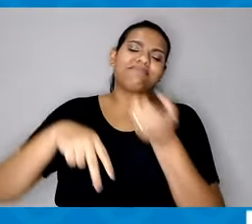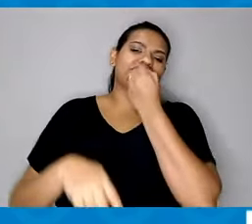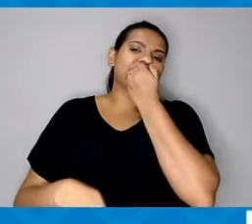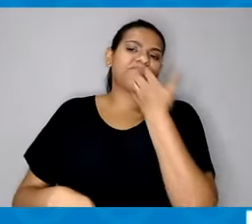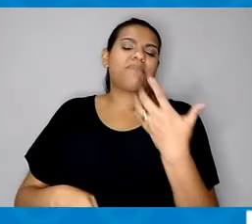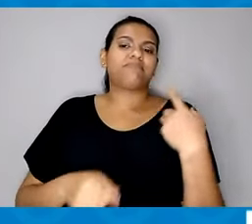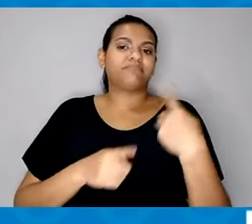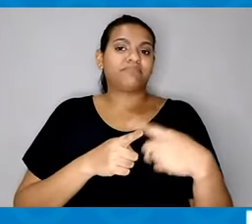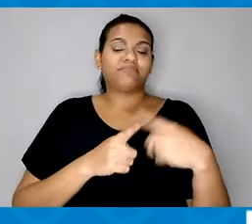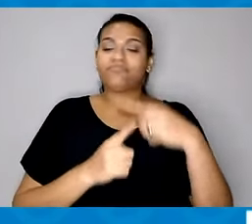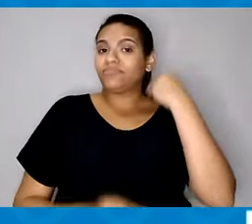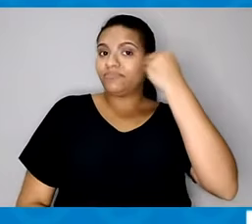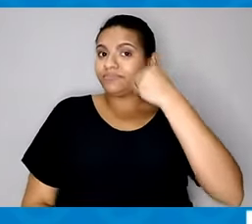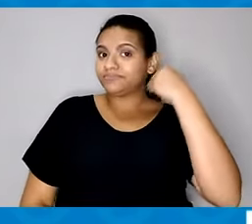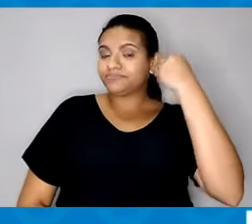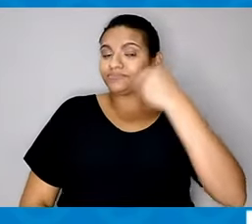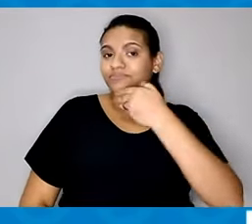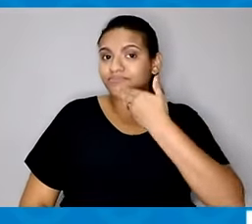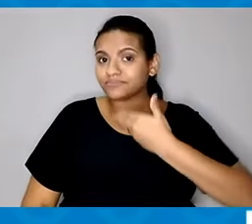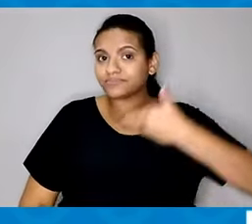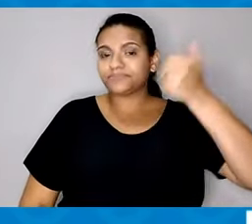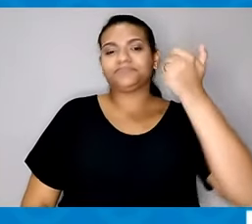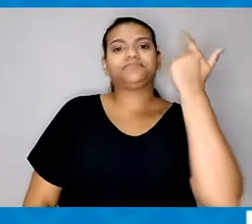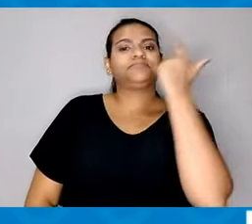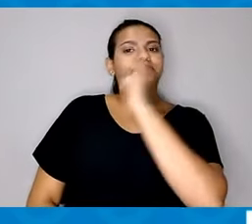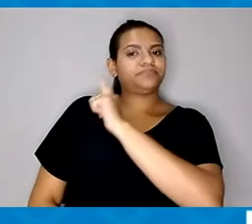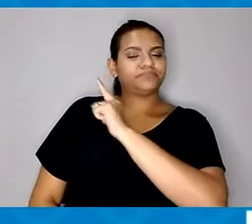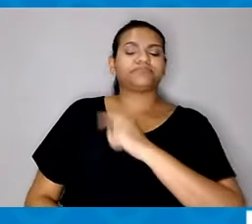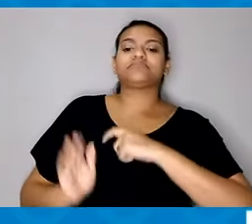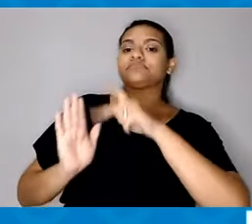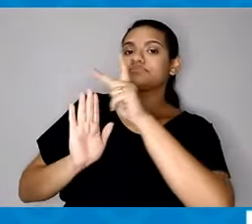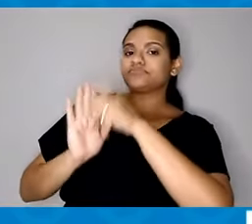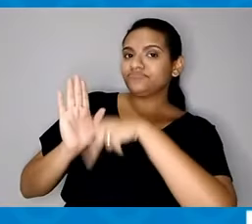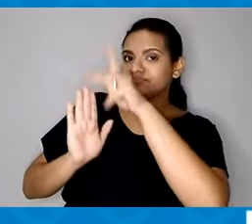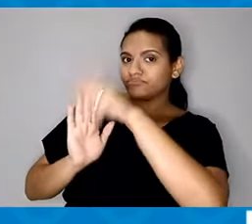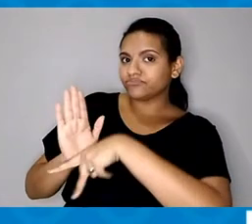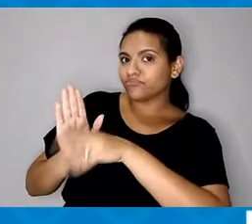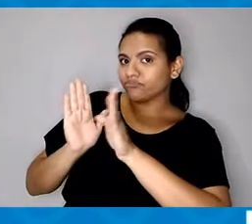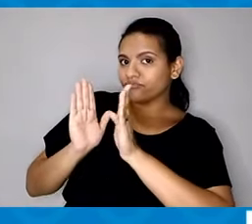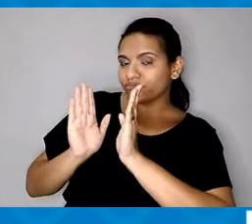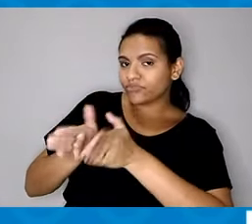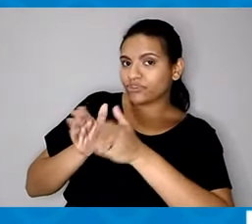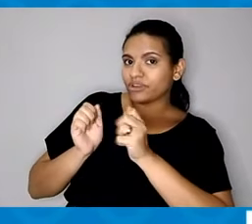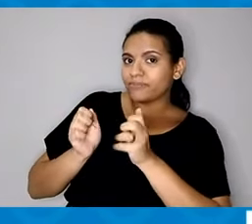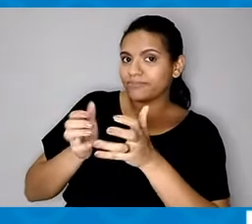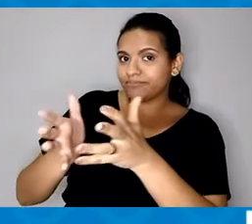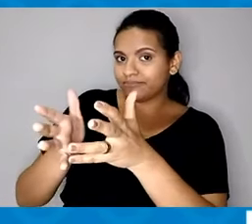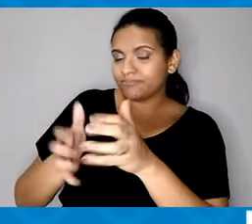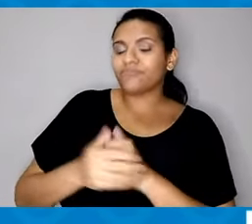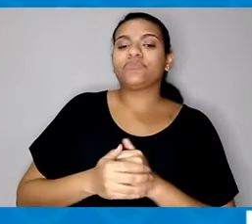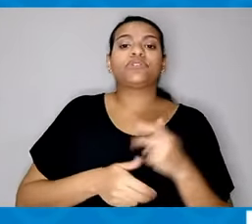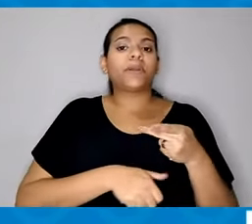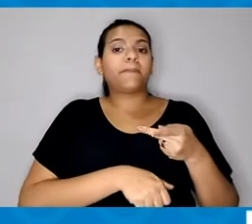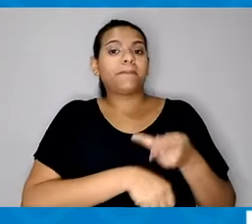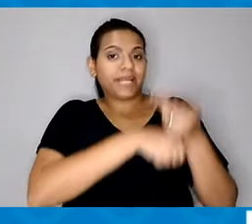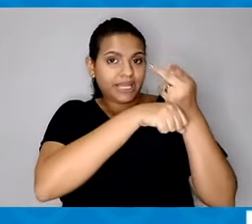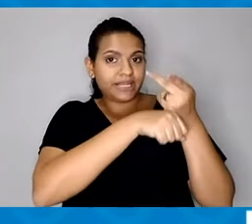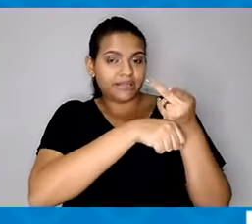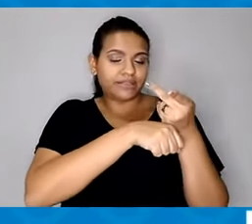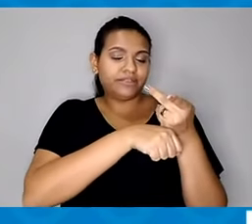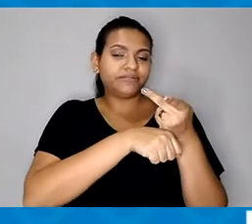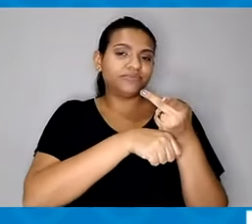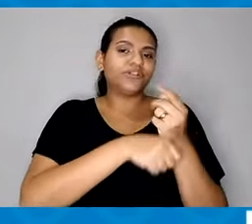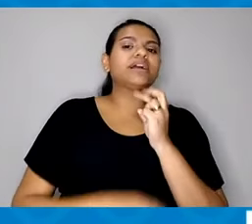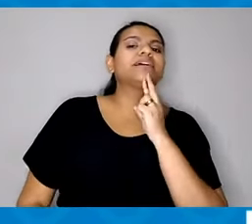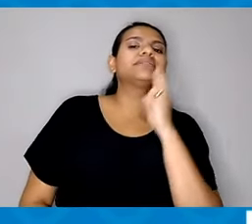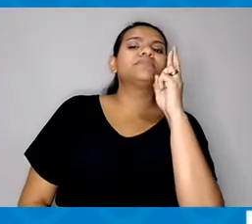experiências que a gente tem visto, pelos projetos apresentados, né, pelo prêmio, finalistas do prêmio Resposta para Amanhã, com